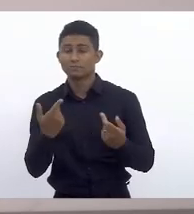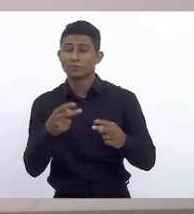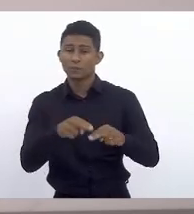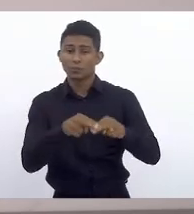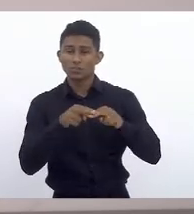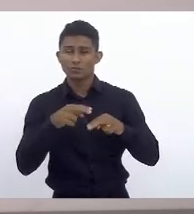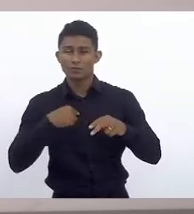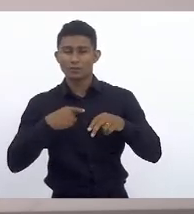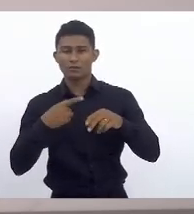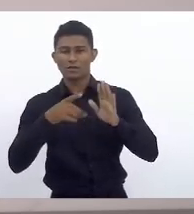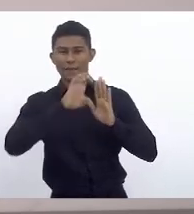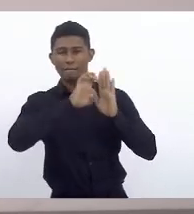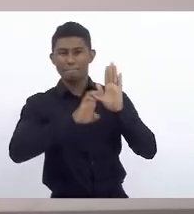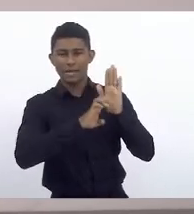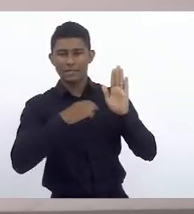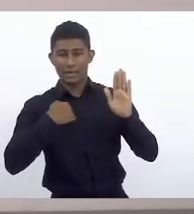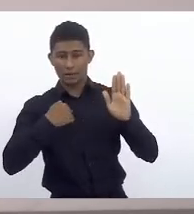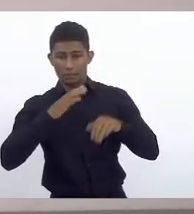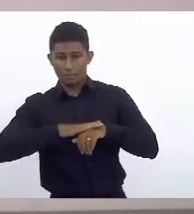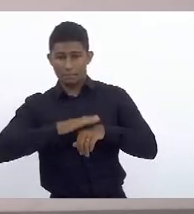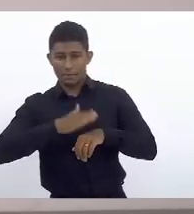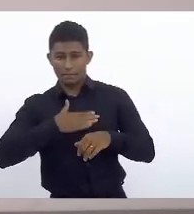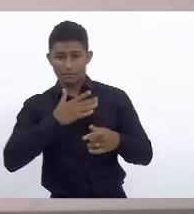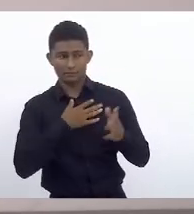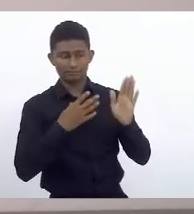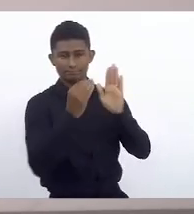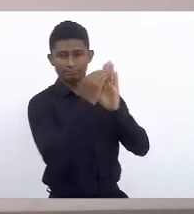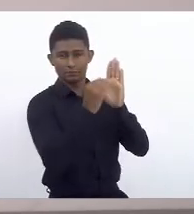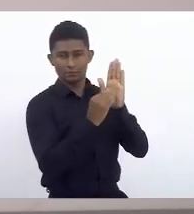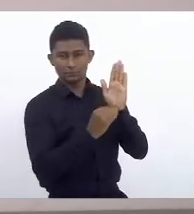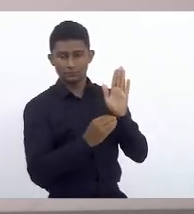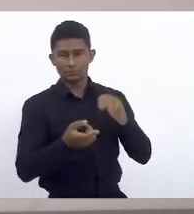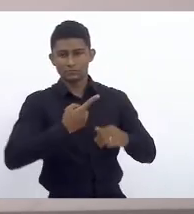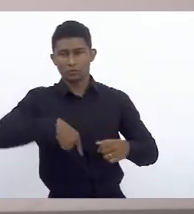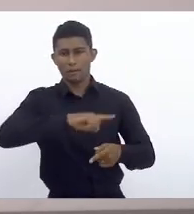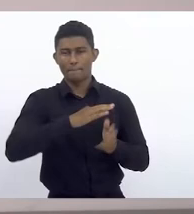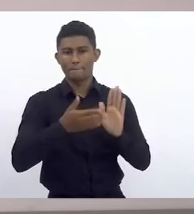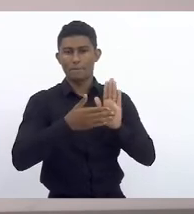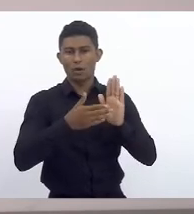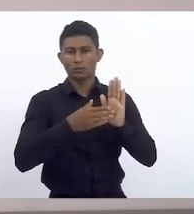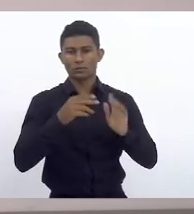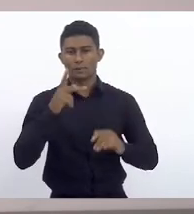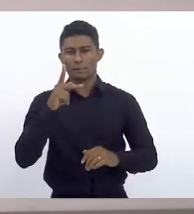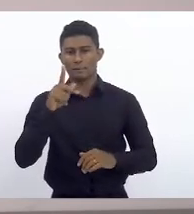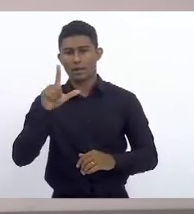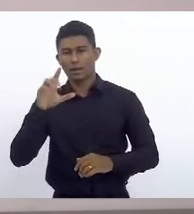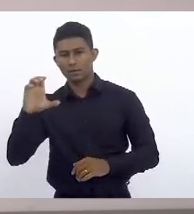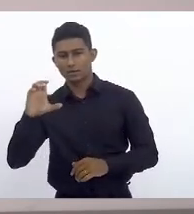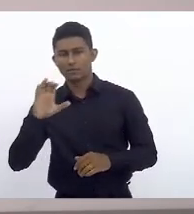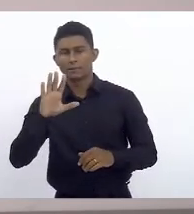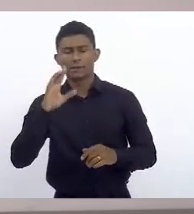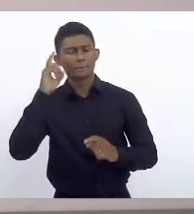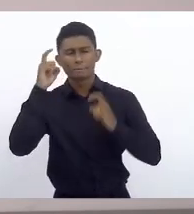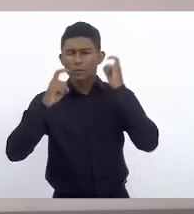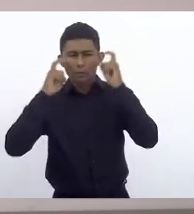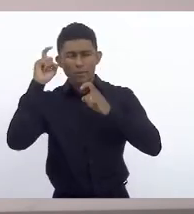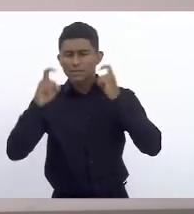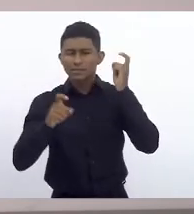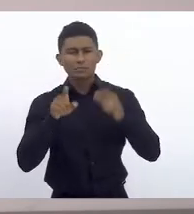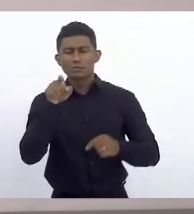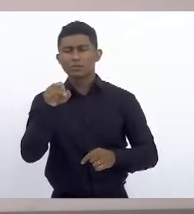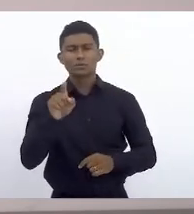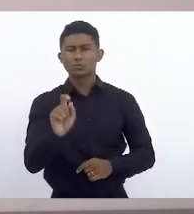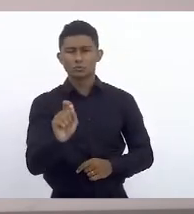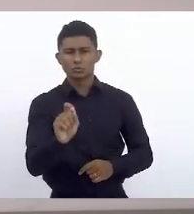realizei assim que nós botamos em pauta o PLC. Mas dizer da preocupação do Luiz,